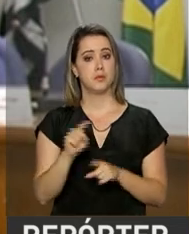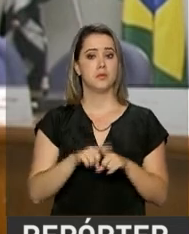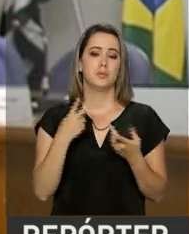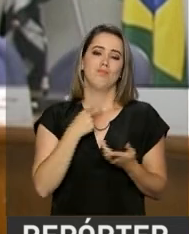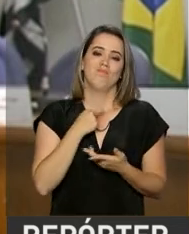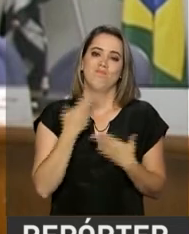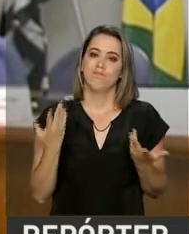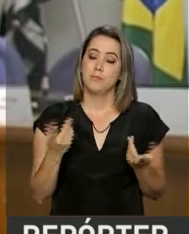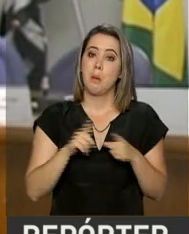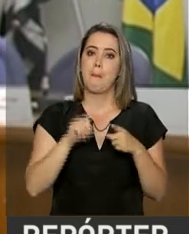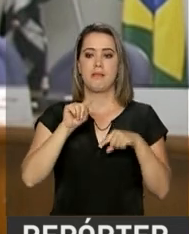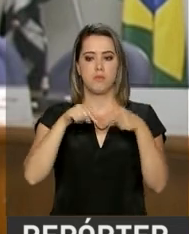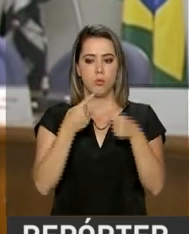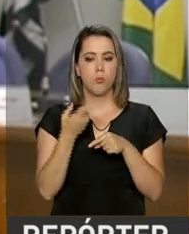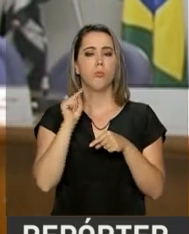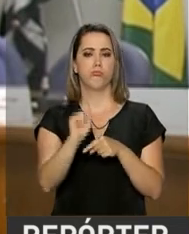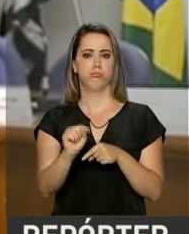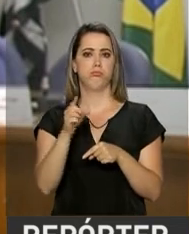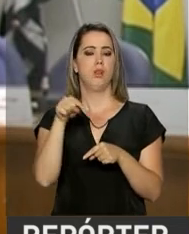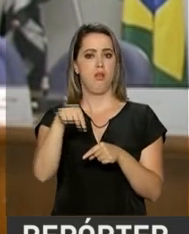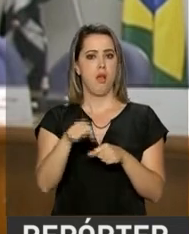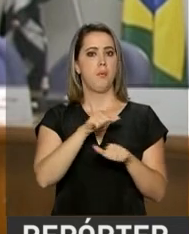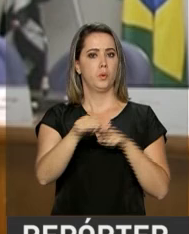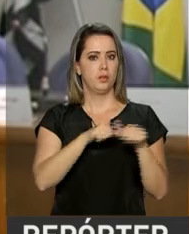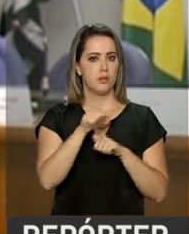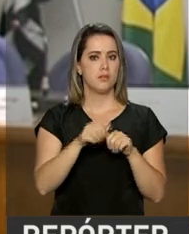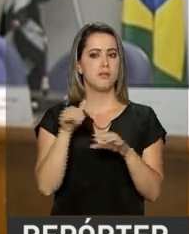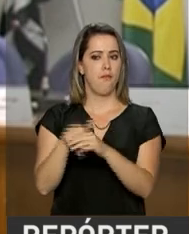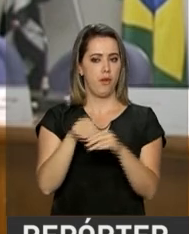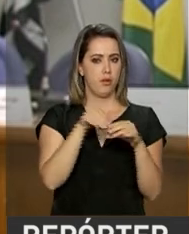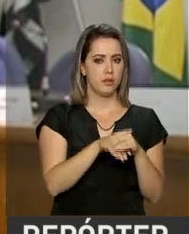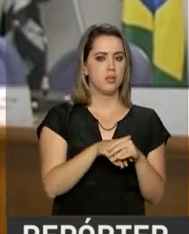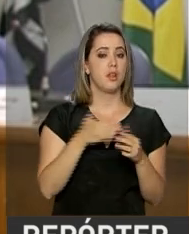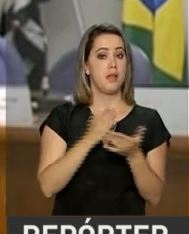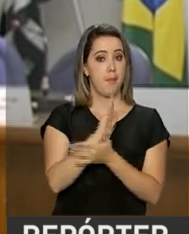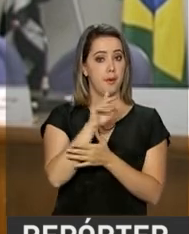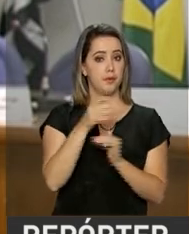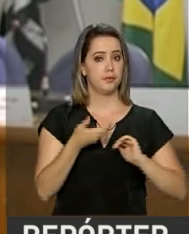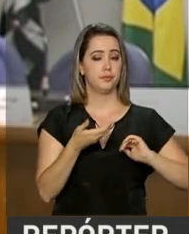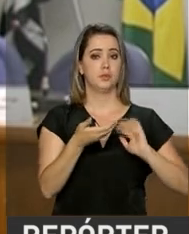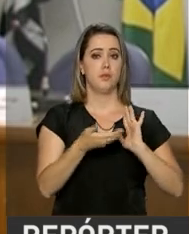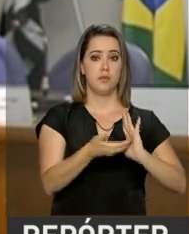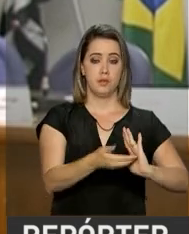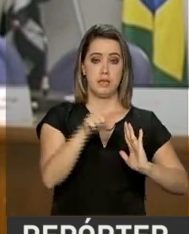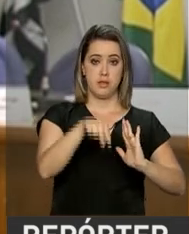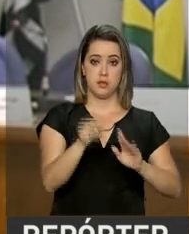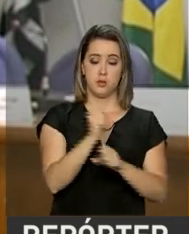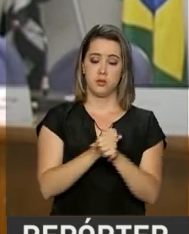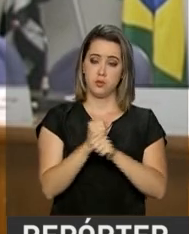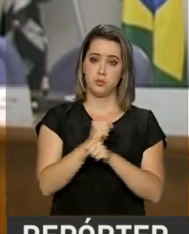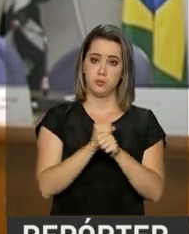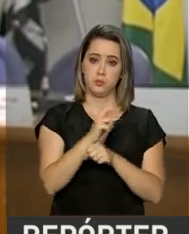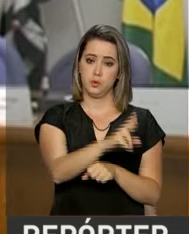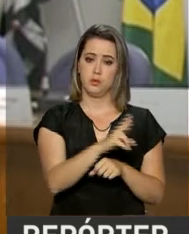será possível. Mas o relator estimou que a proposta de mudança será votada e aprovada na Câmara ainda neste ano e teve